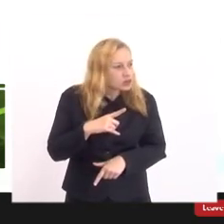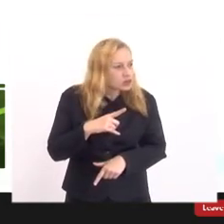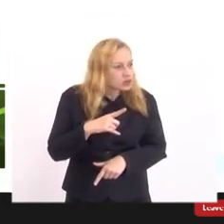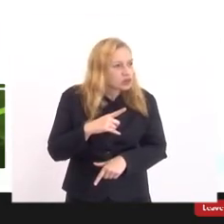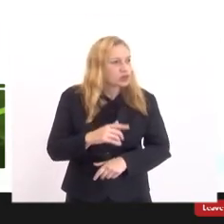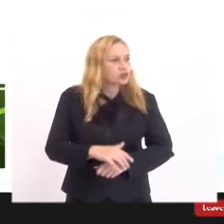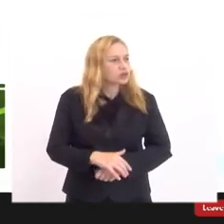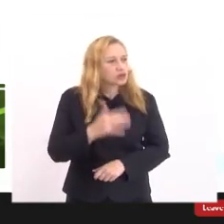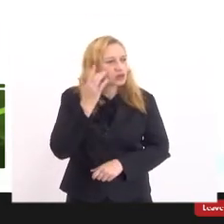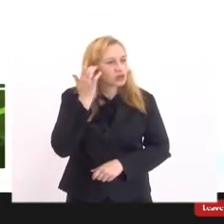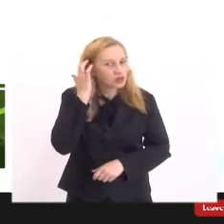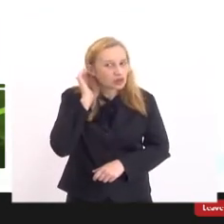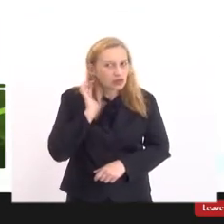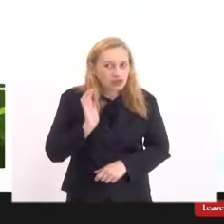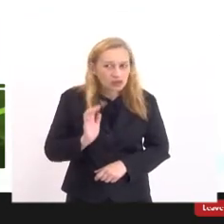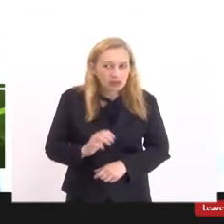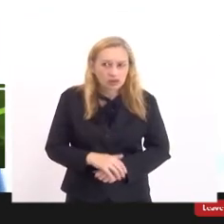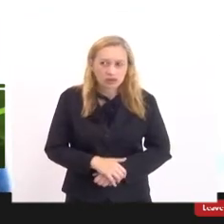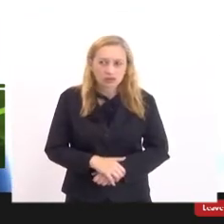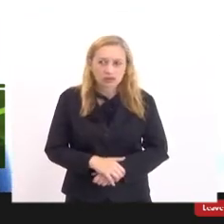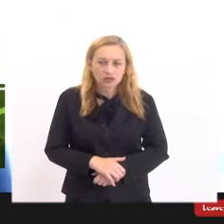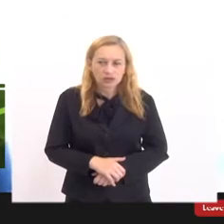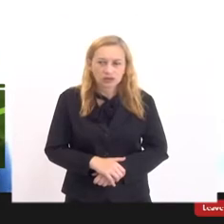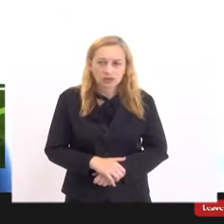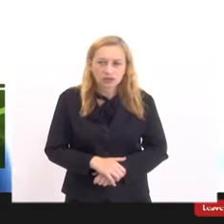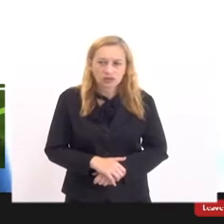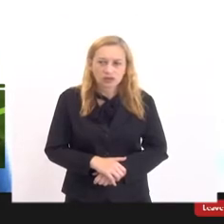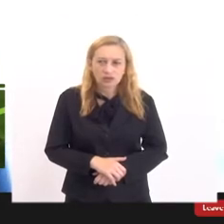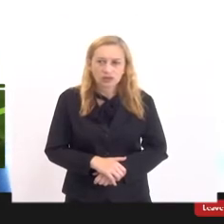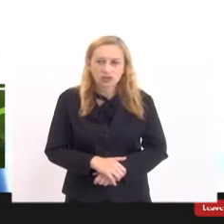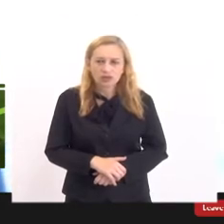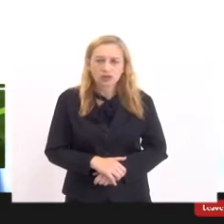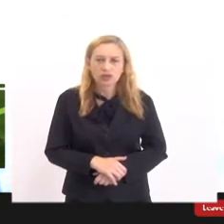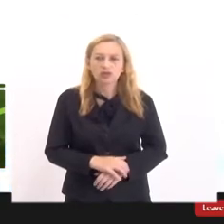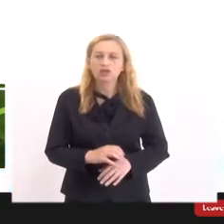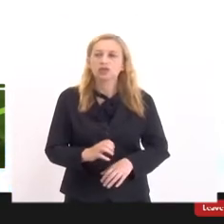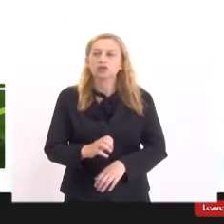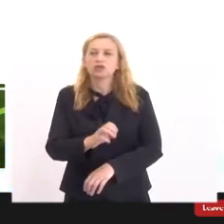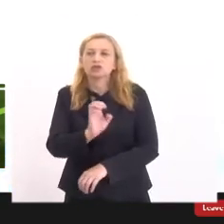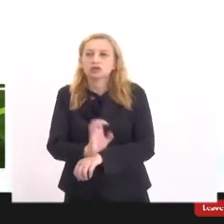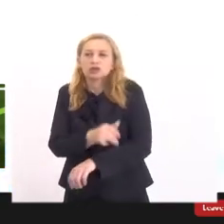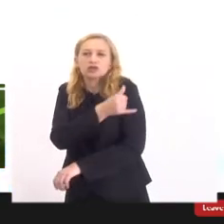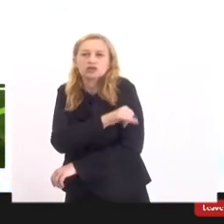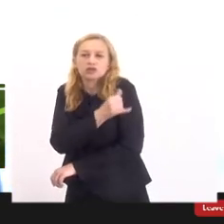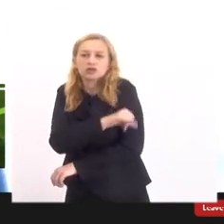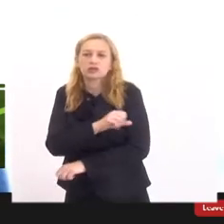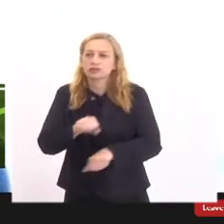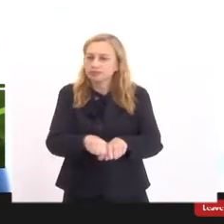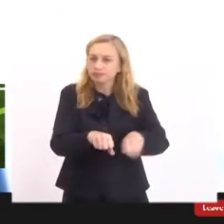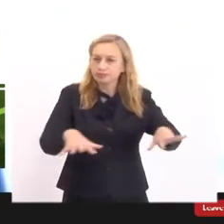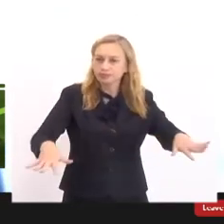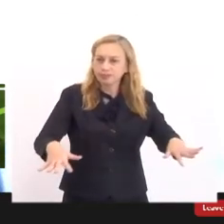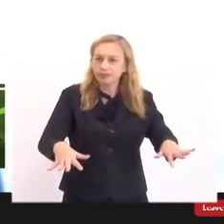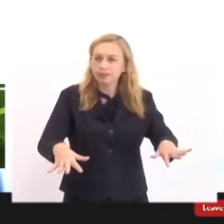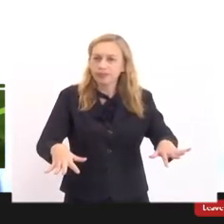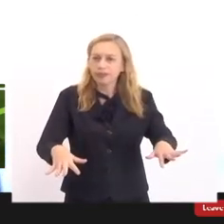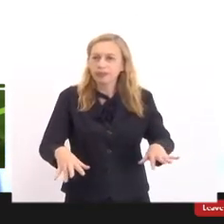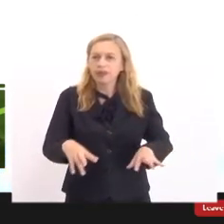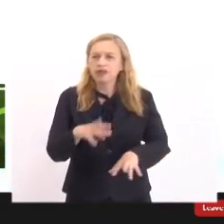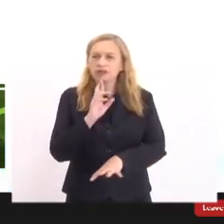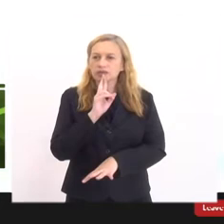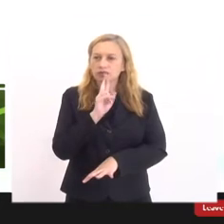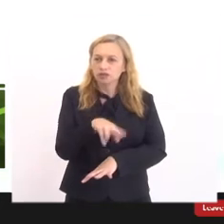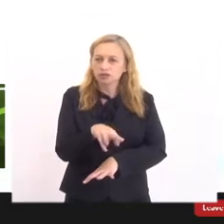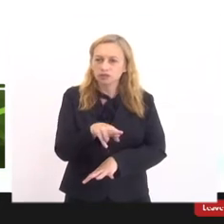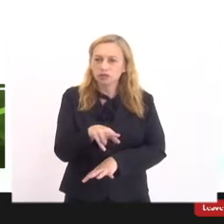contribuir para que as respostas do Estado do Rio de Janeiro à pandemia sejam respostas sólidas